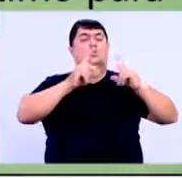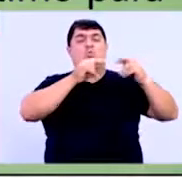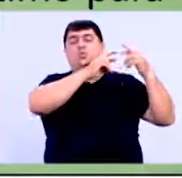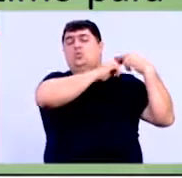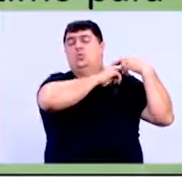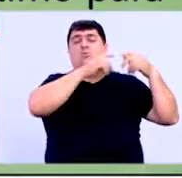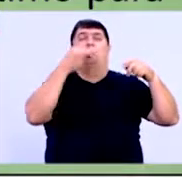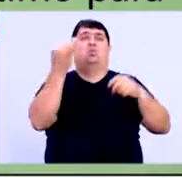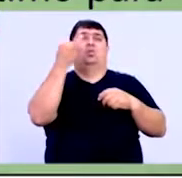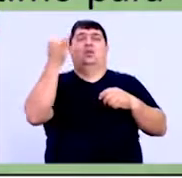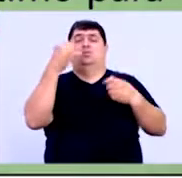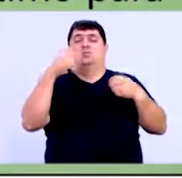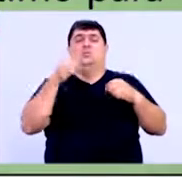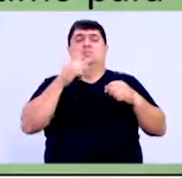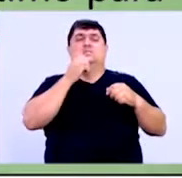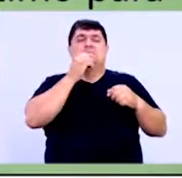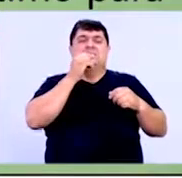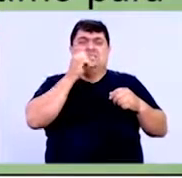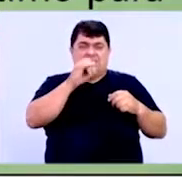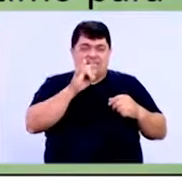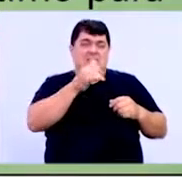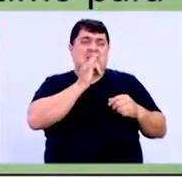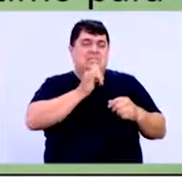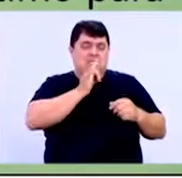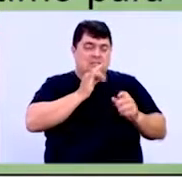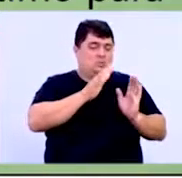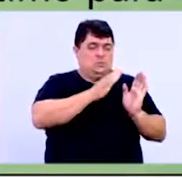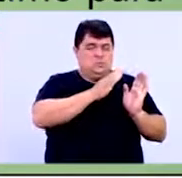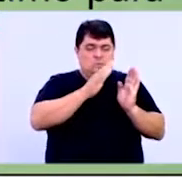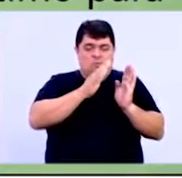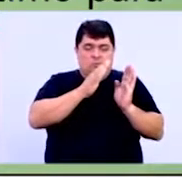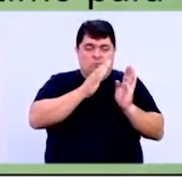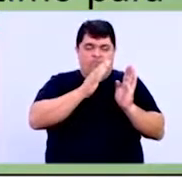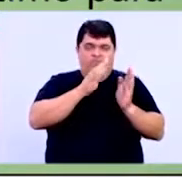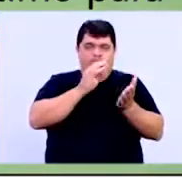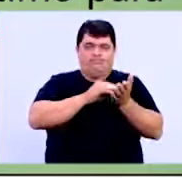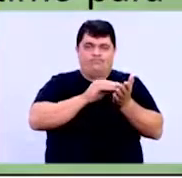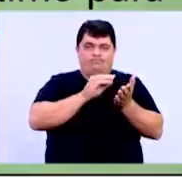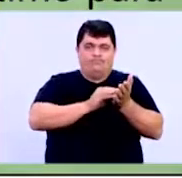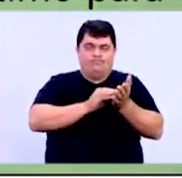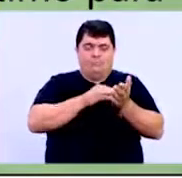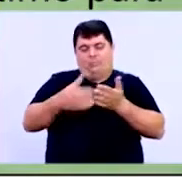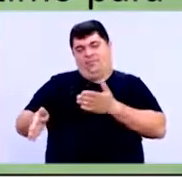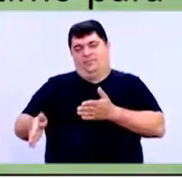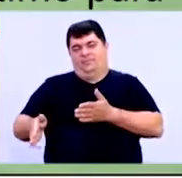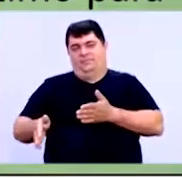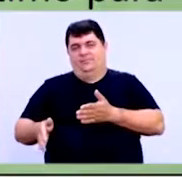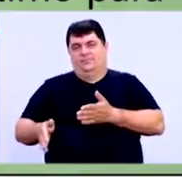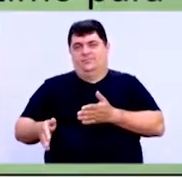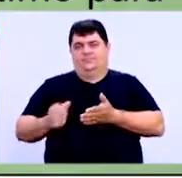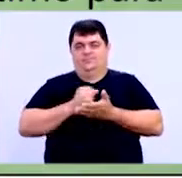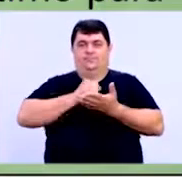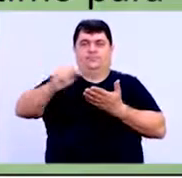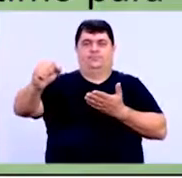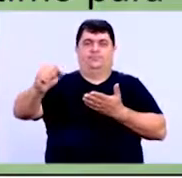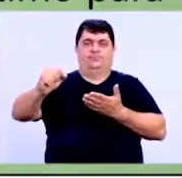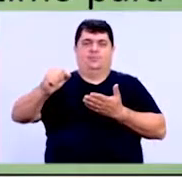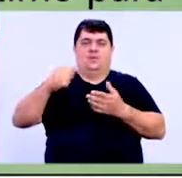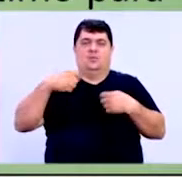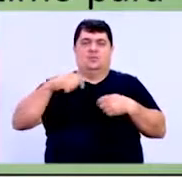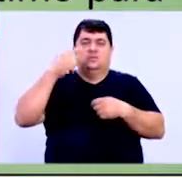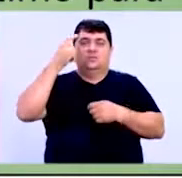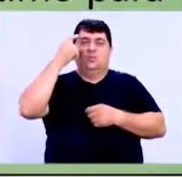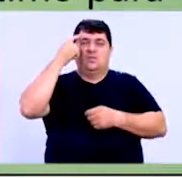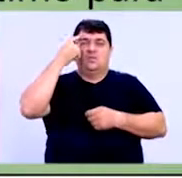Essas responsabilidades, elas visam atender determinadas ações que acontecem no futuro, que